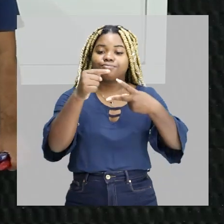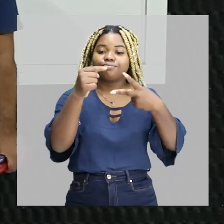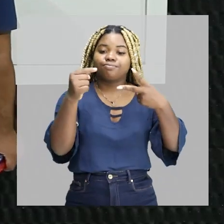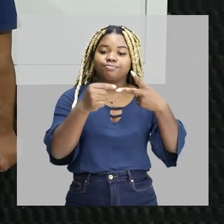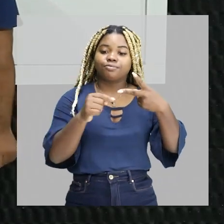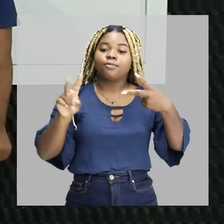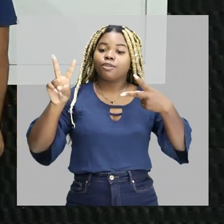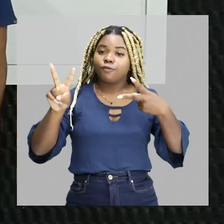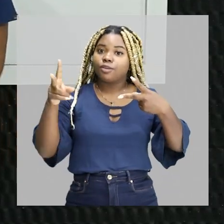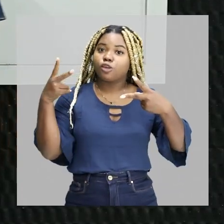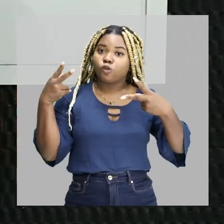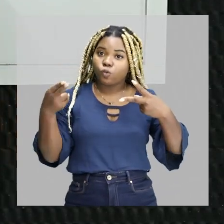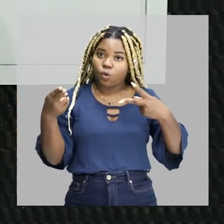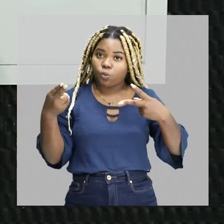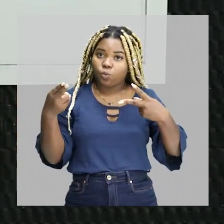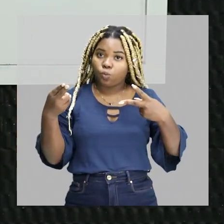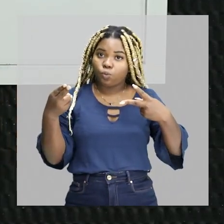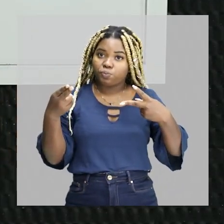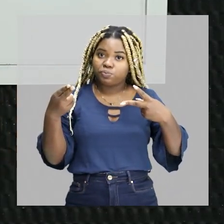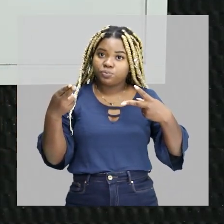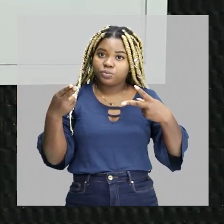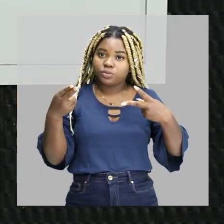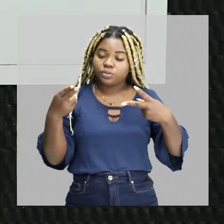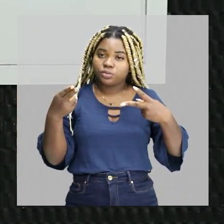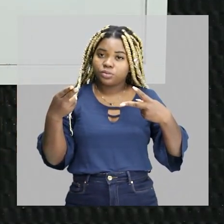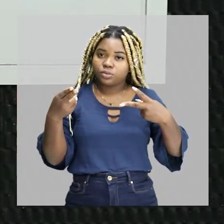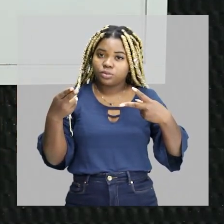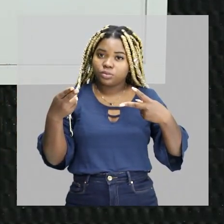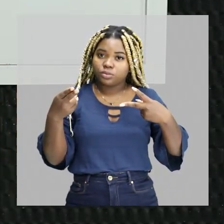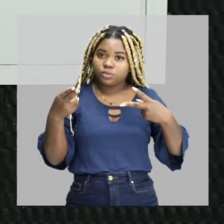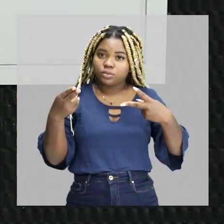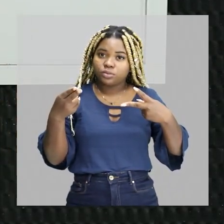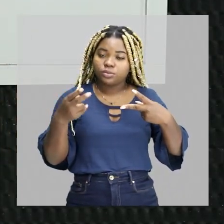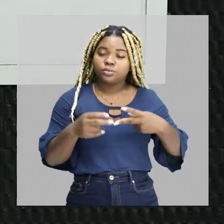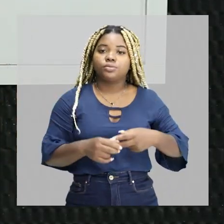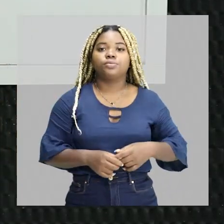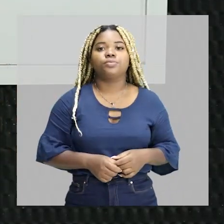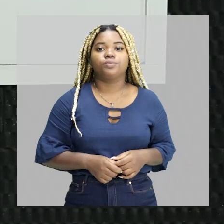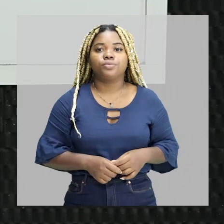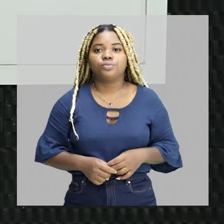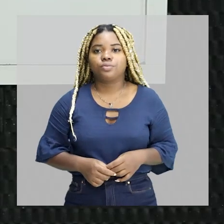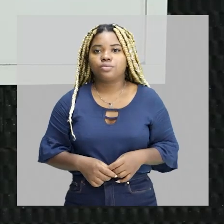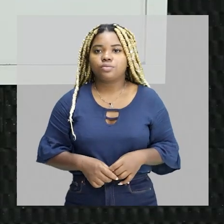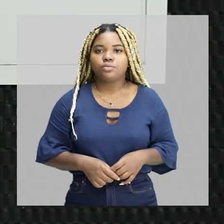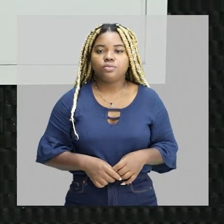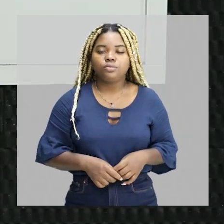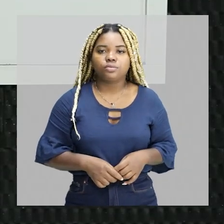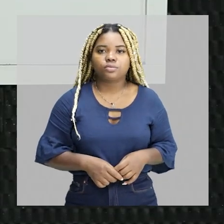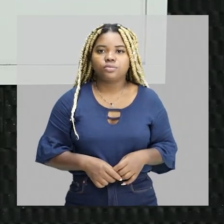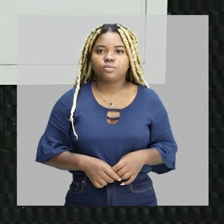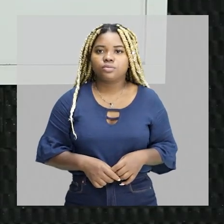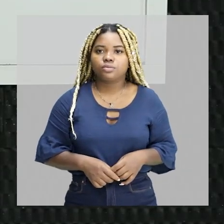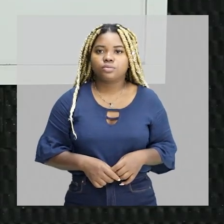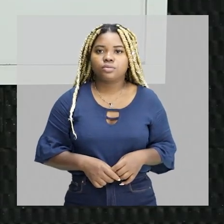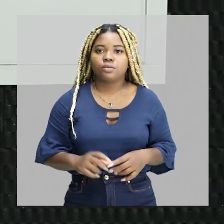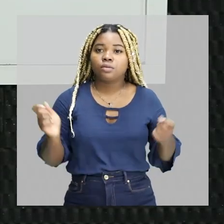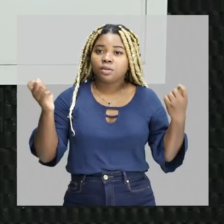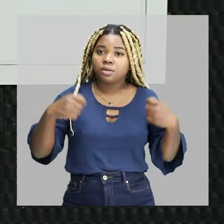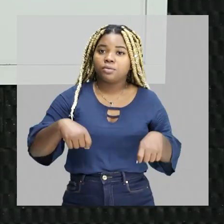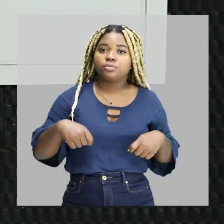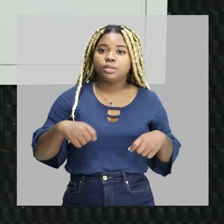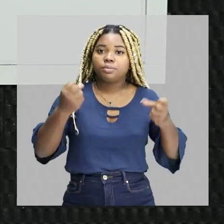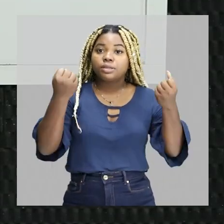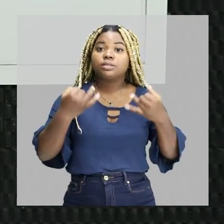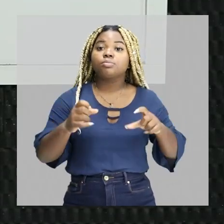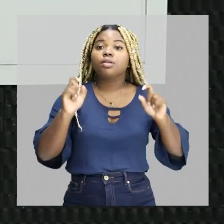o mesmo volume, tá certo? O mesmo volume que é o volume V qualquer. Então, aqui a gente consegue definir o